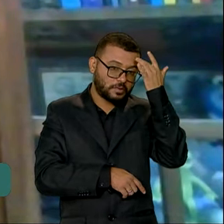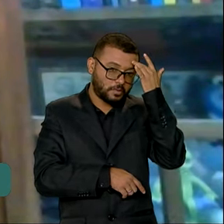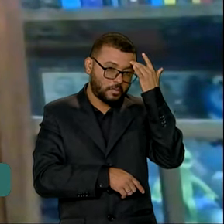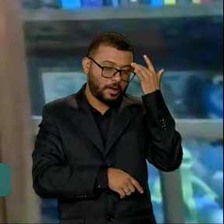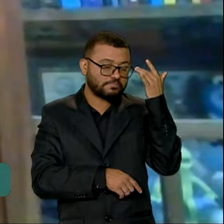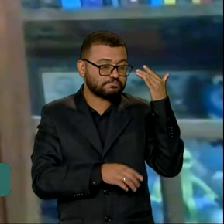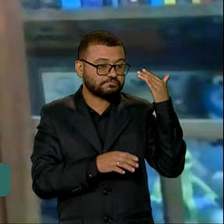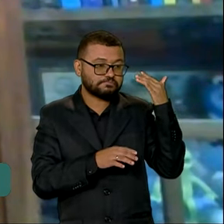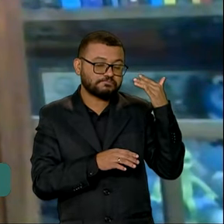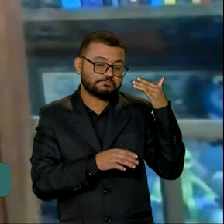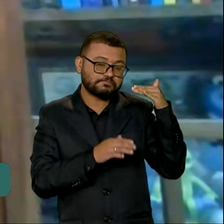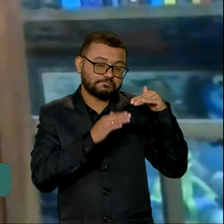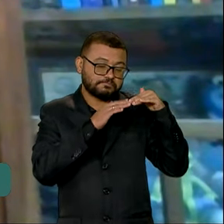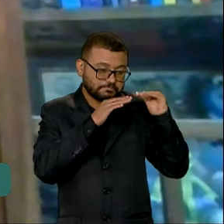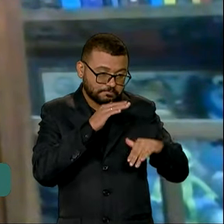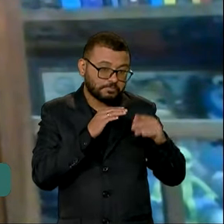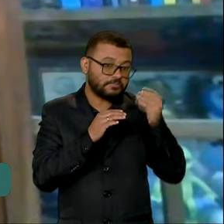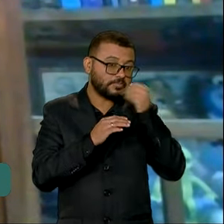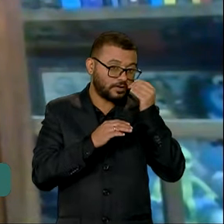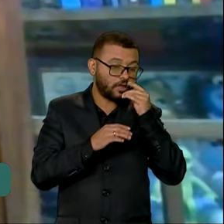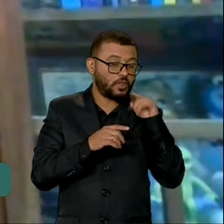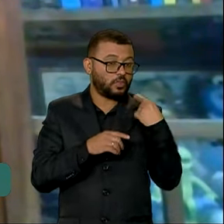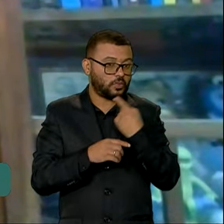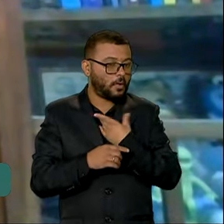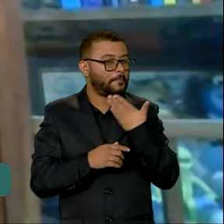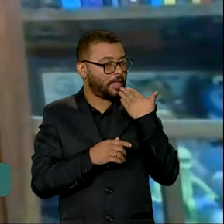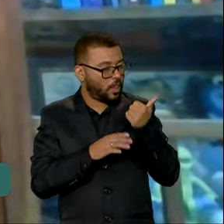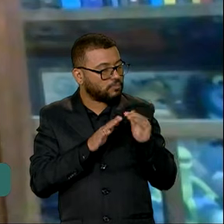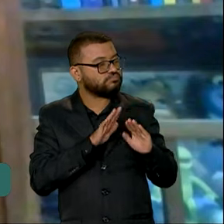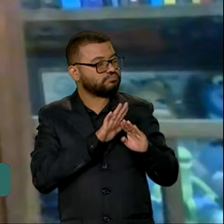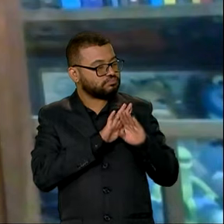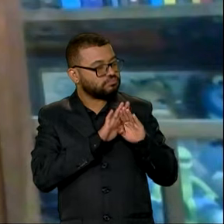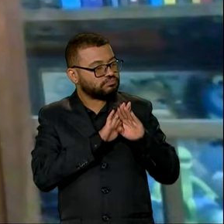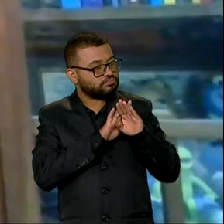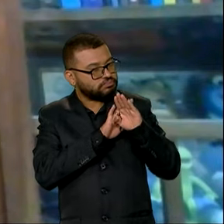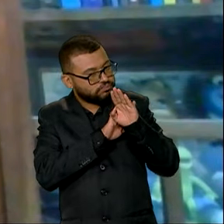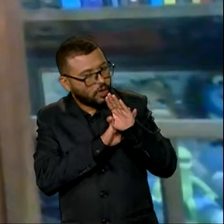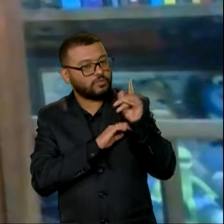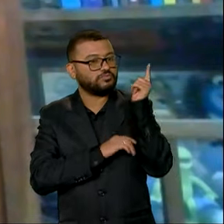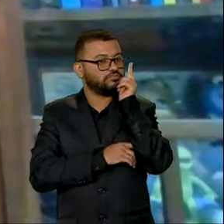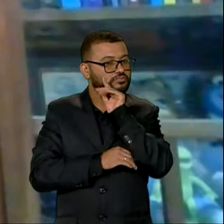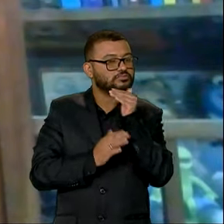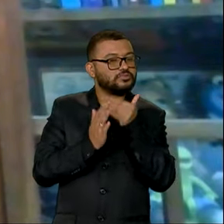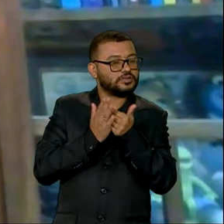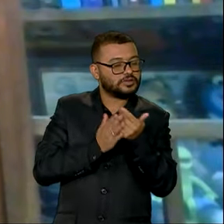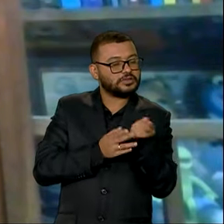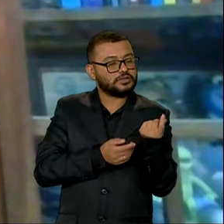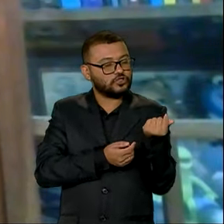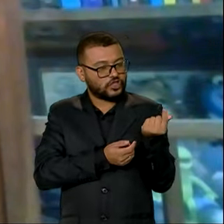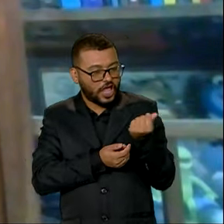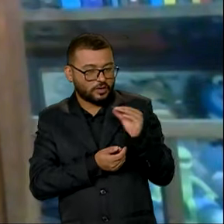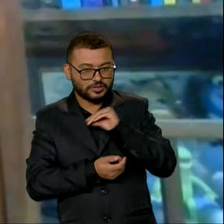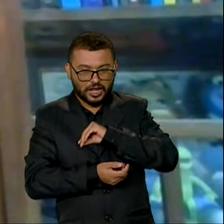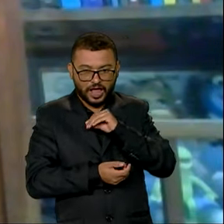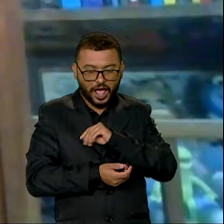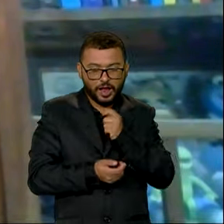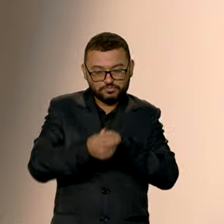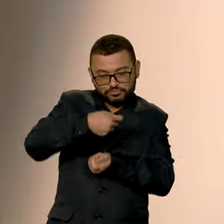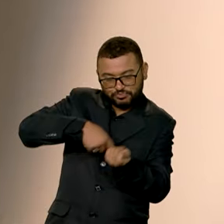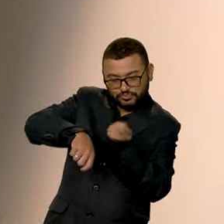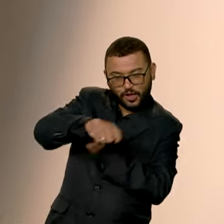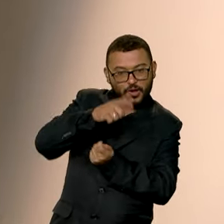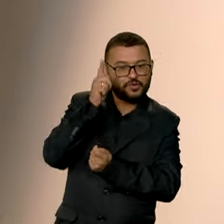taxa baixa historicamente, né? Ou seja, a gente está melhorando muito. E isso é renda e renda circulando na